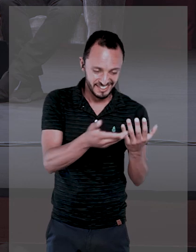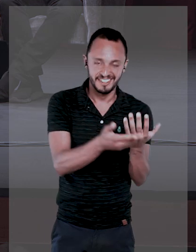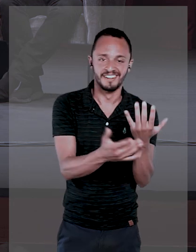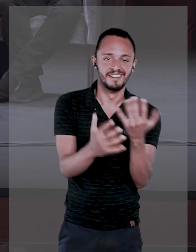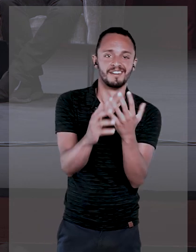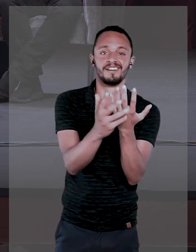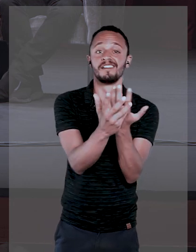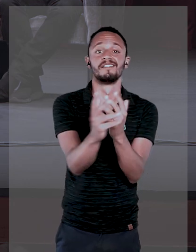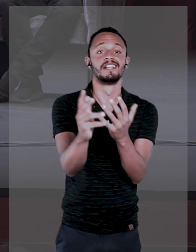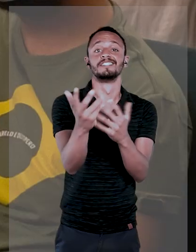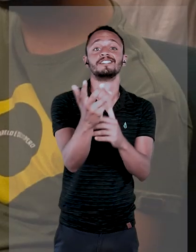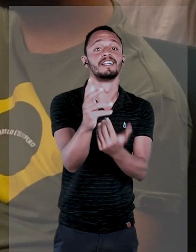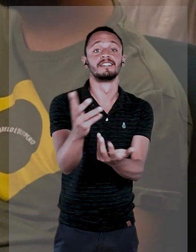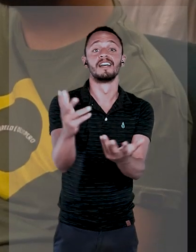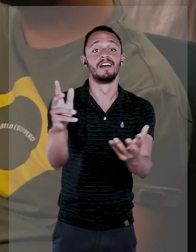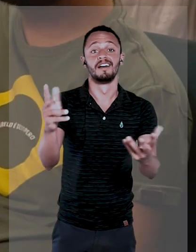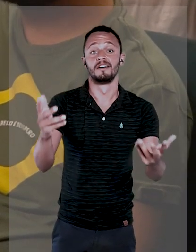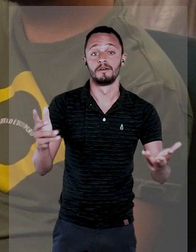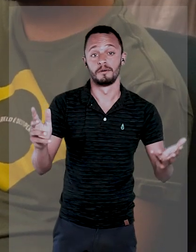de vegetal.